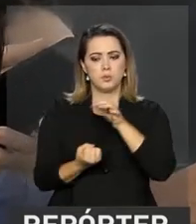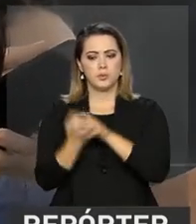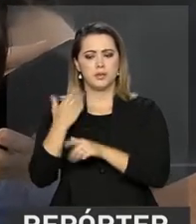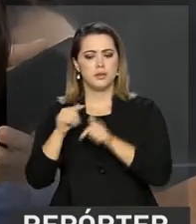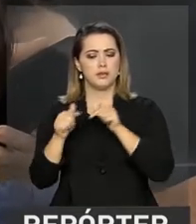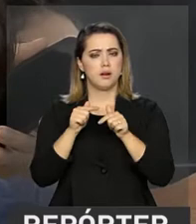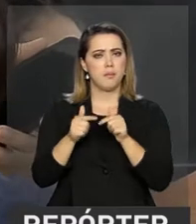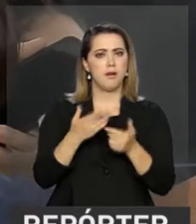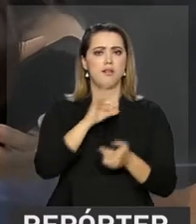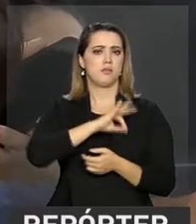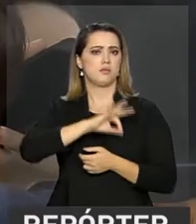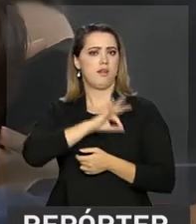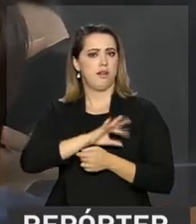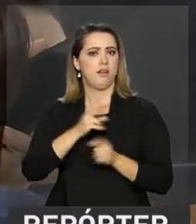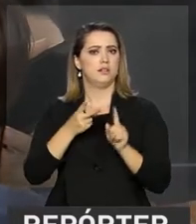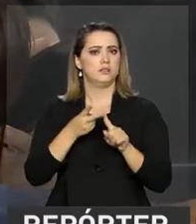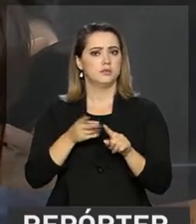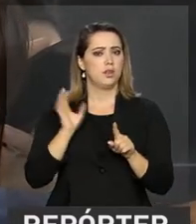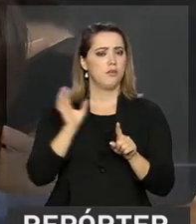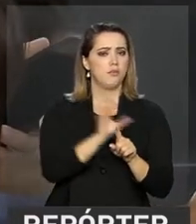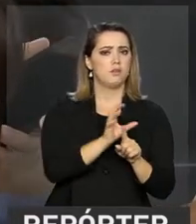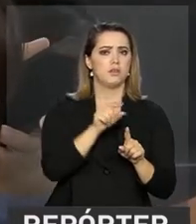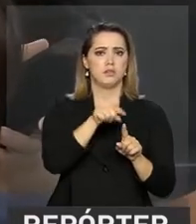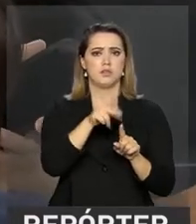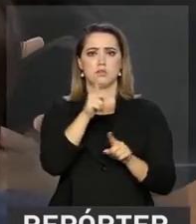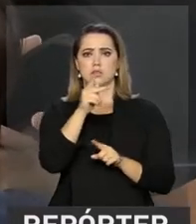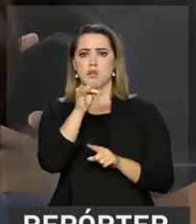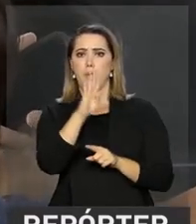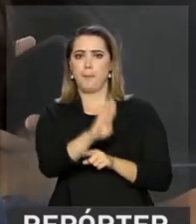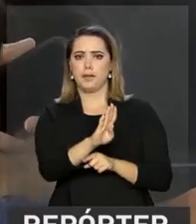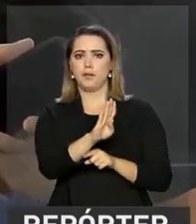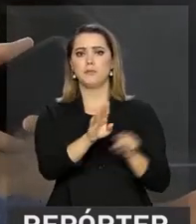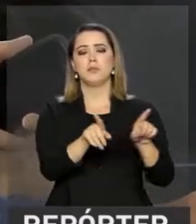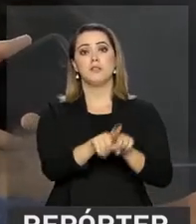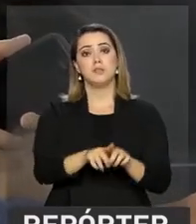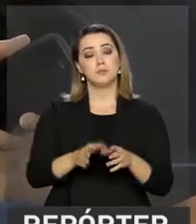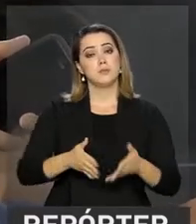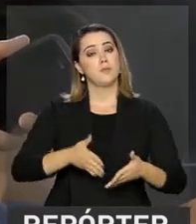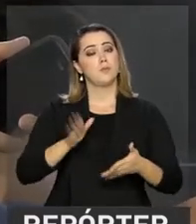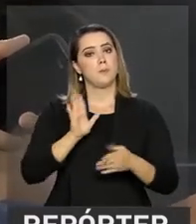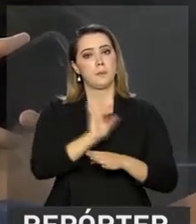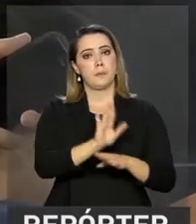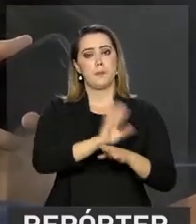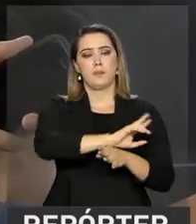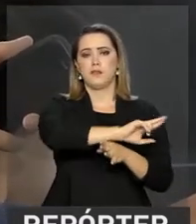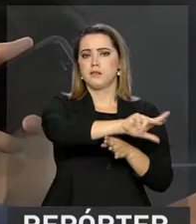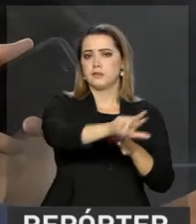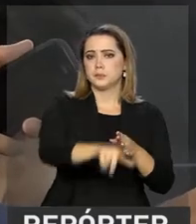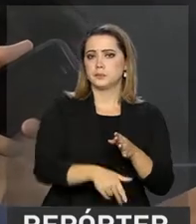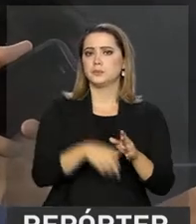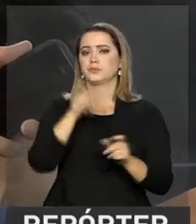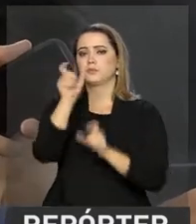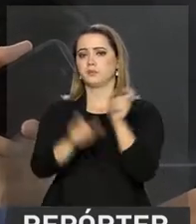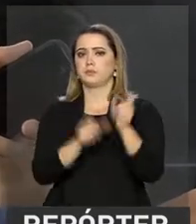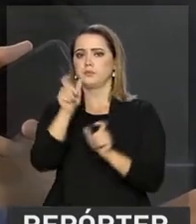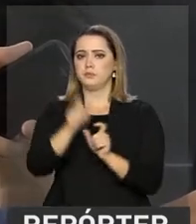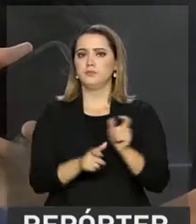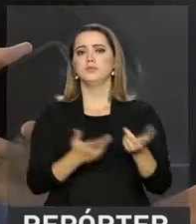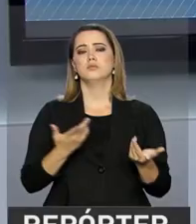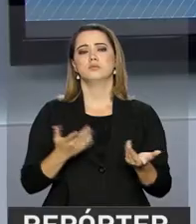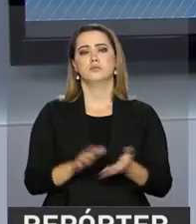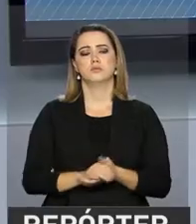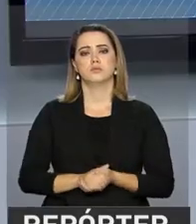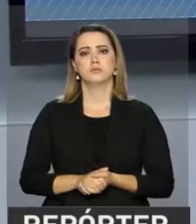que gera emprego que impacta o pib e que beneficia milhares de pessoas diretamente